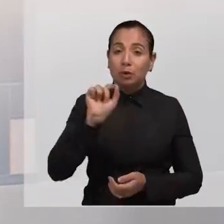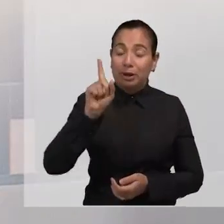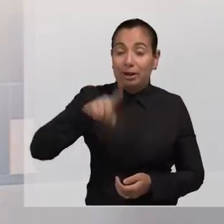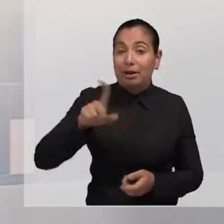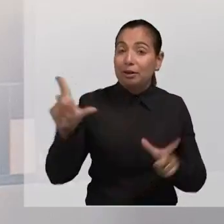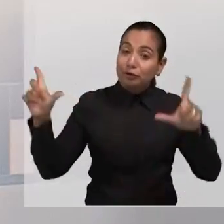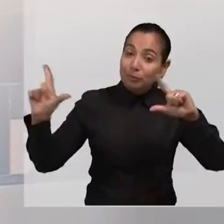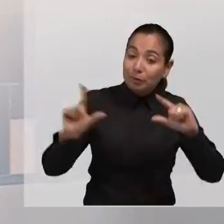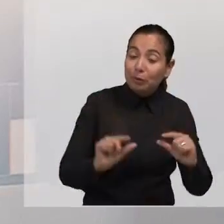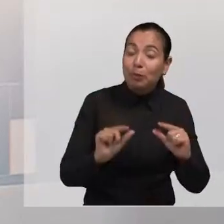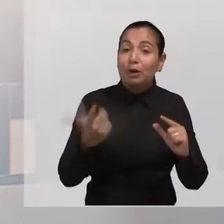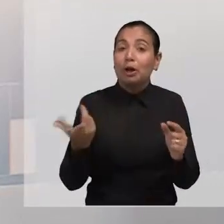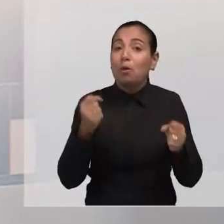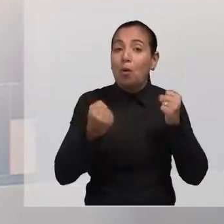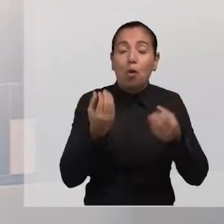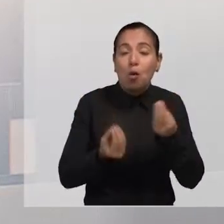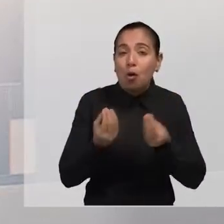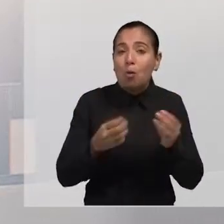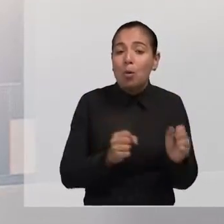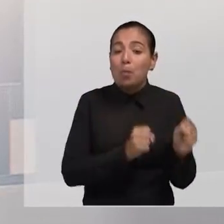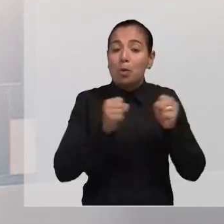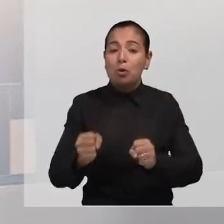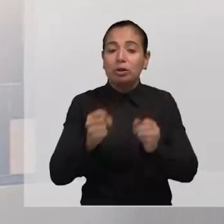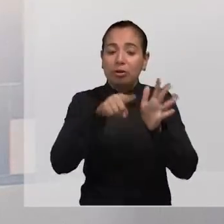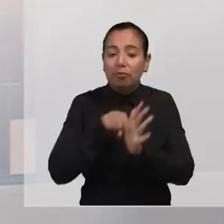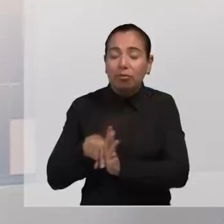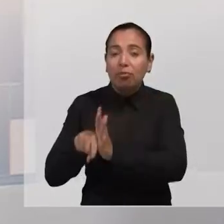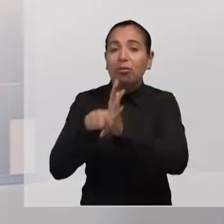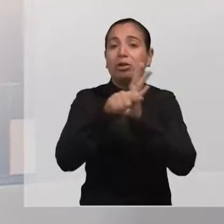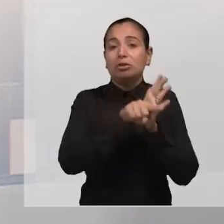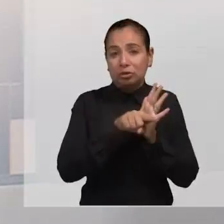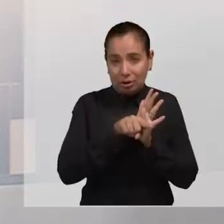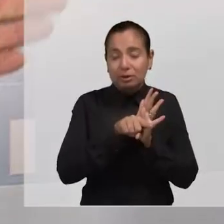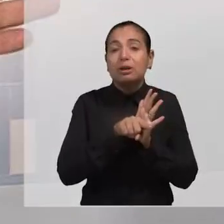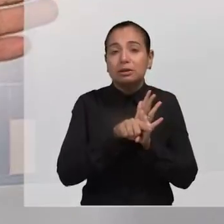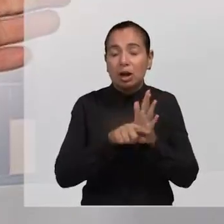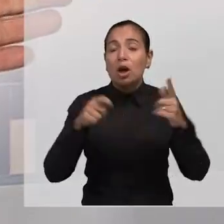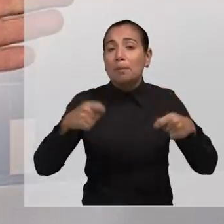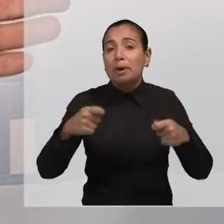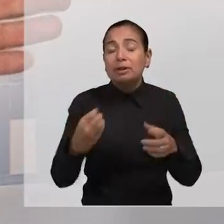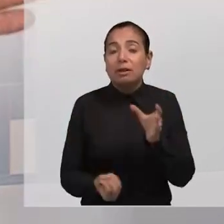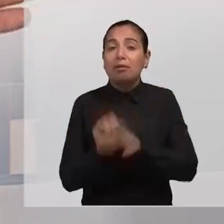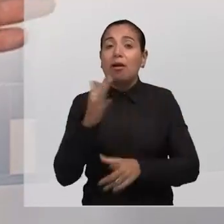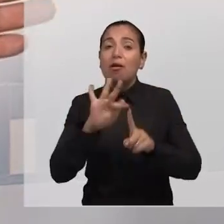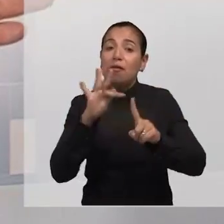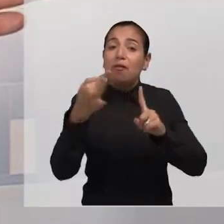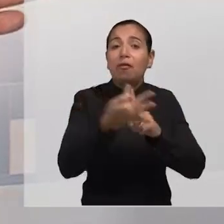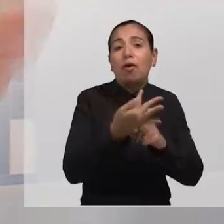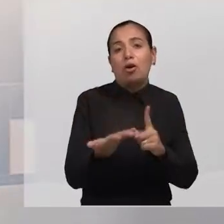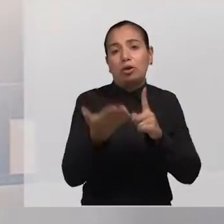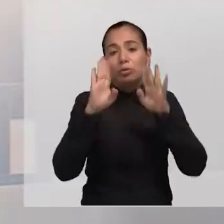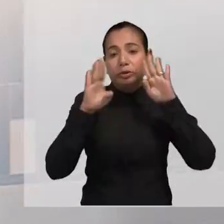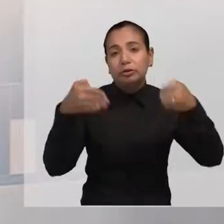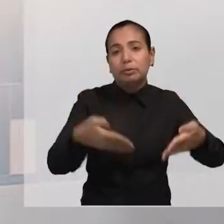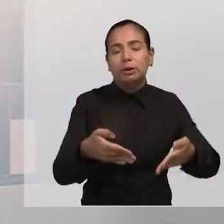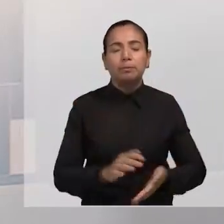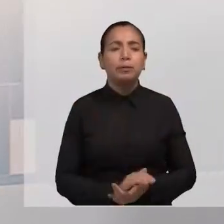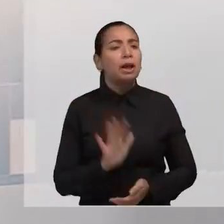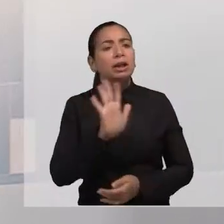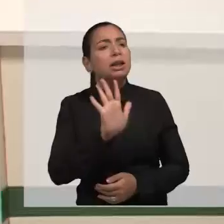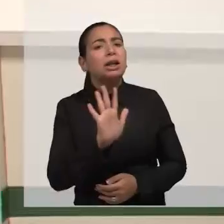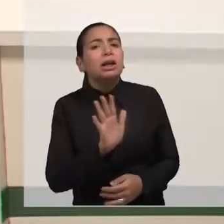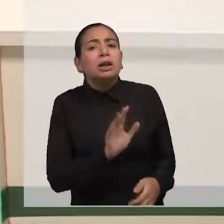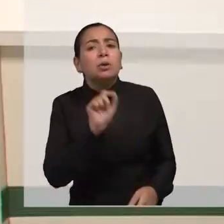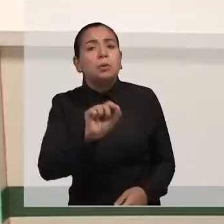de fiscalização do Ministério Público, tá entendendo? Criar um fórum especial. Não, o Augusto Nunes disse que ele não era candidato a presidente,